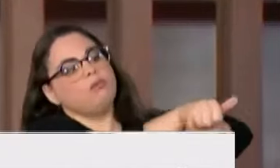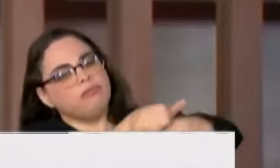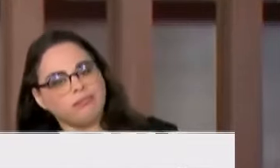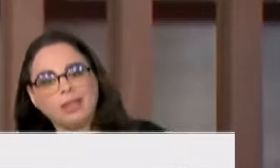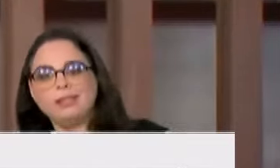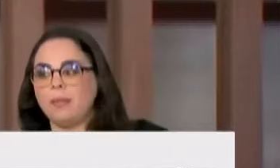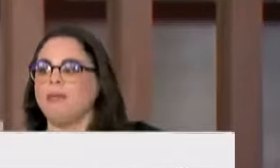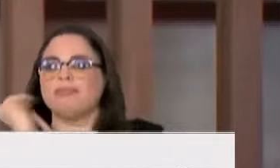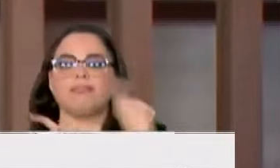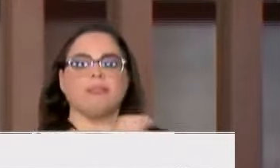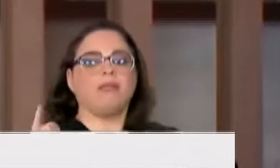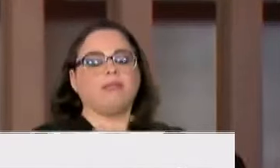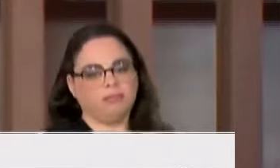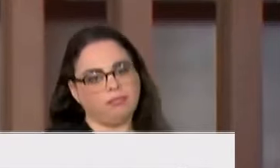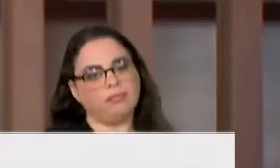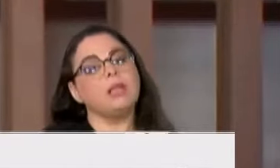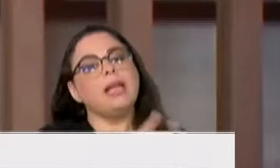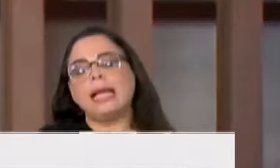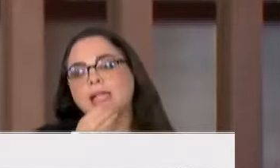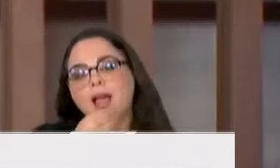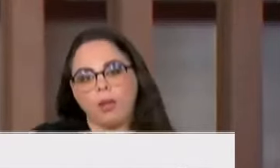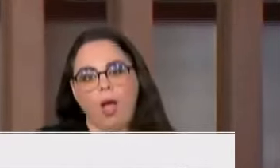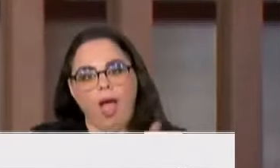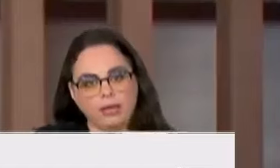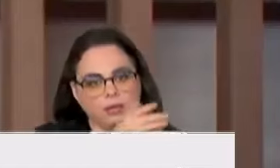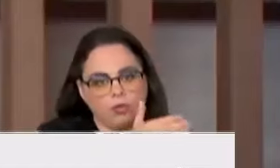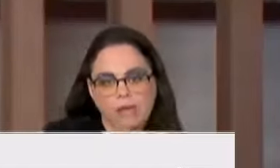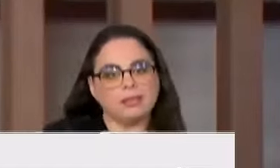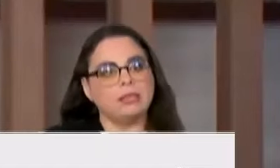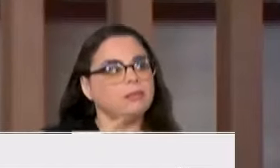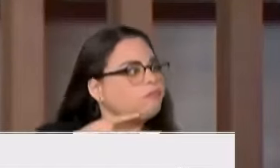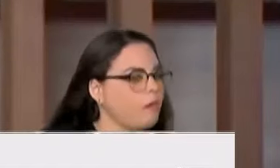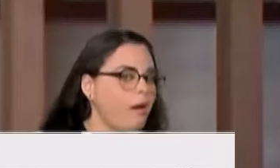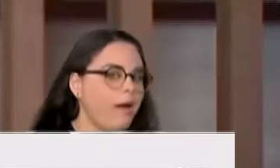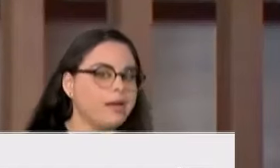o retorno. Evidentemente que antes do início de cada operação, as condições